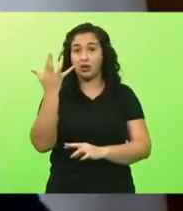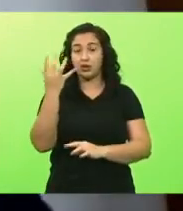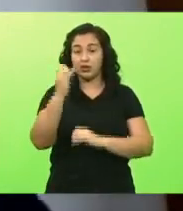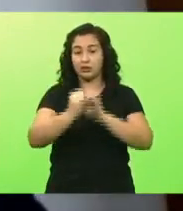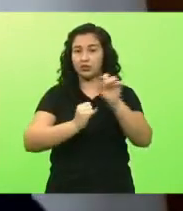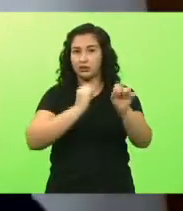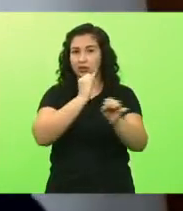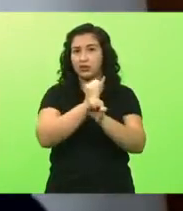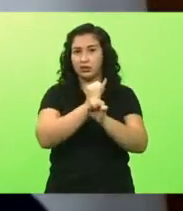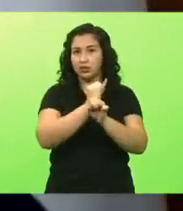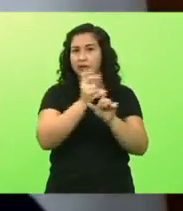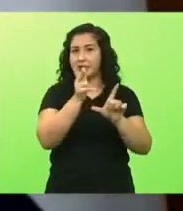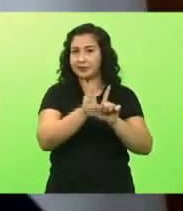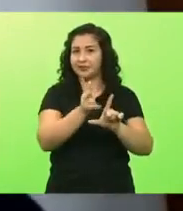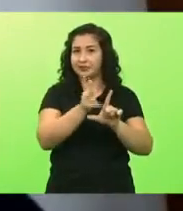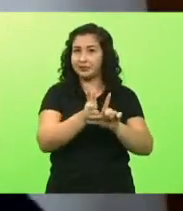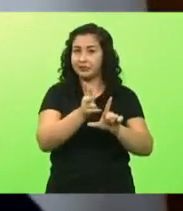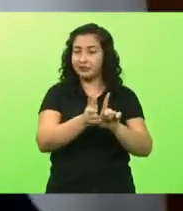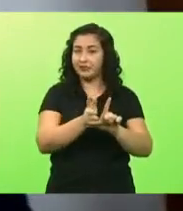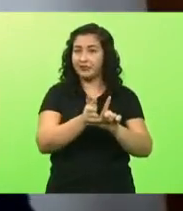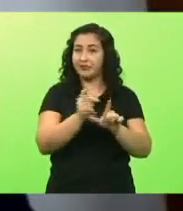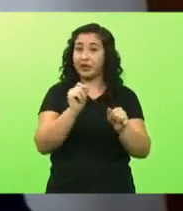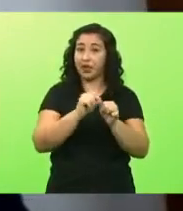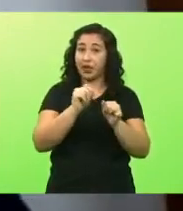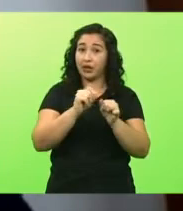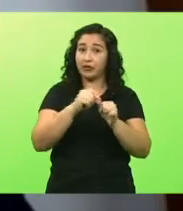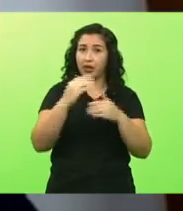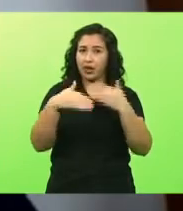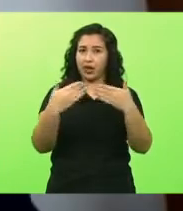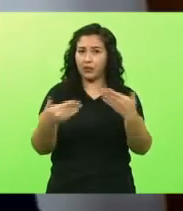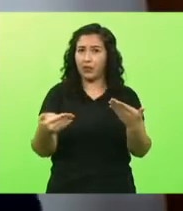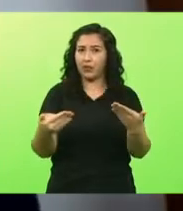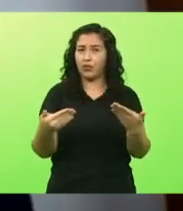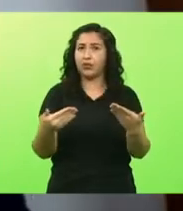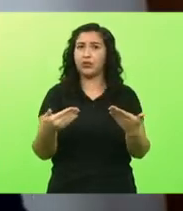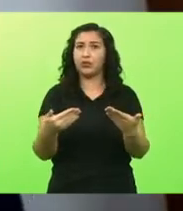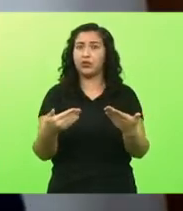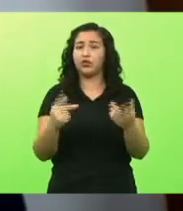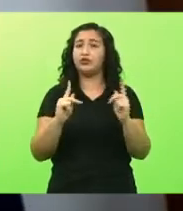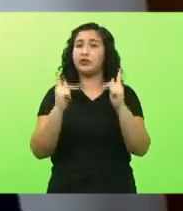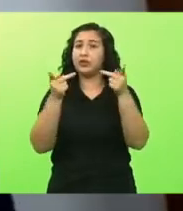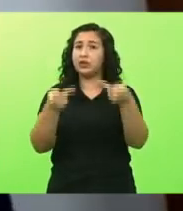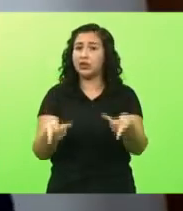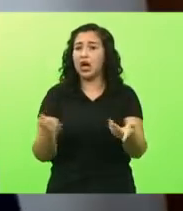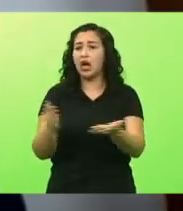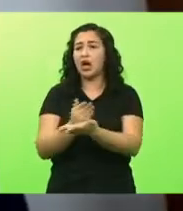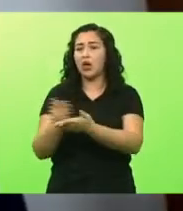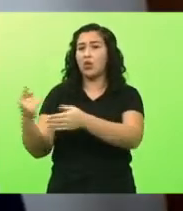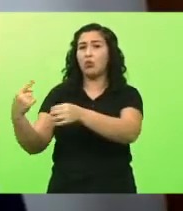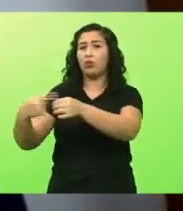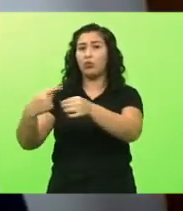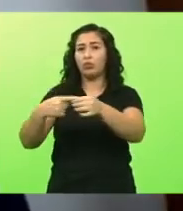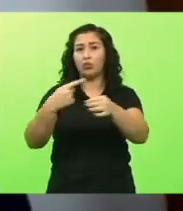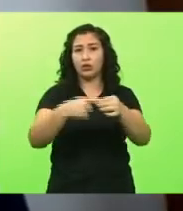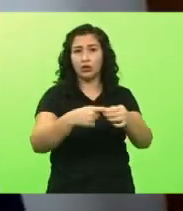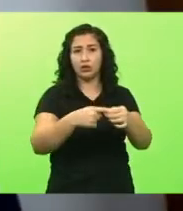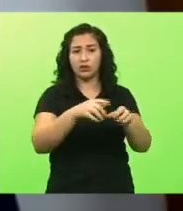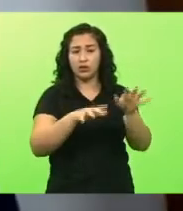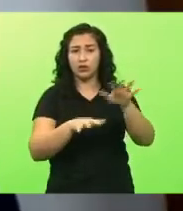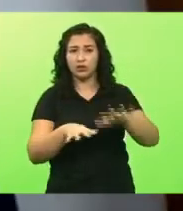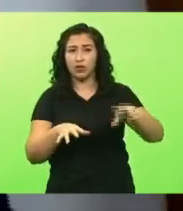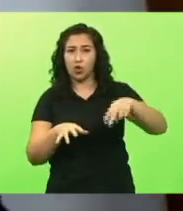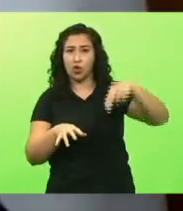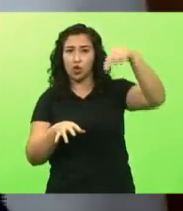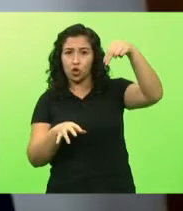importante que nós promovemos depois de termos visitado alguns municípios aqui da região norte e